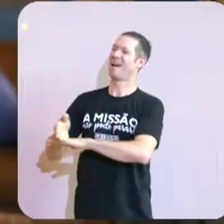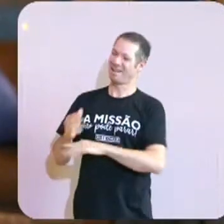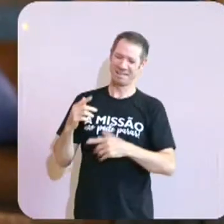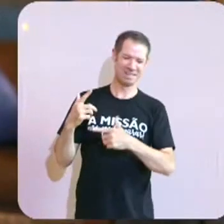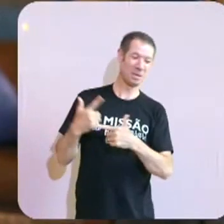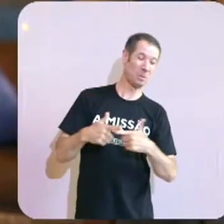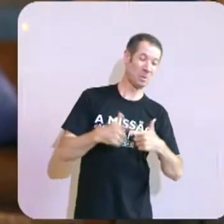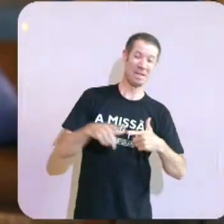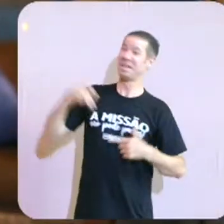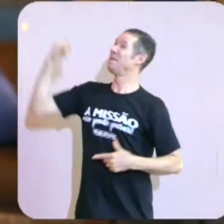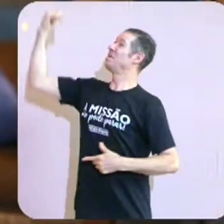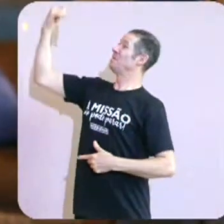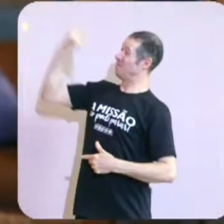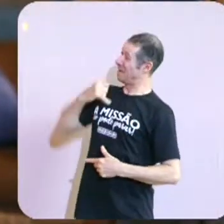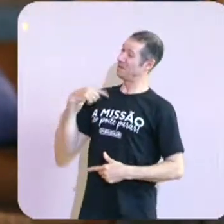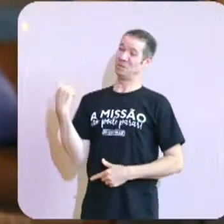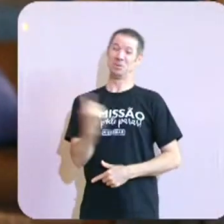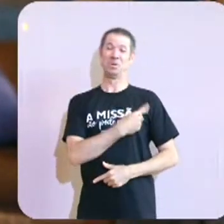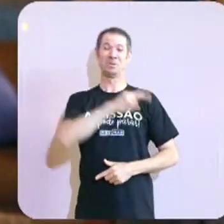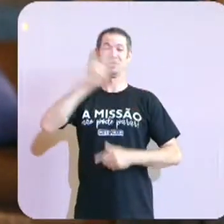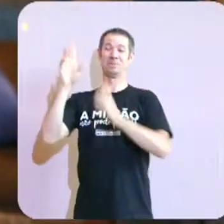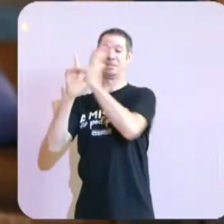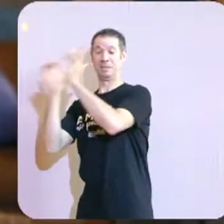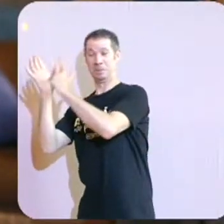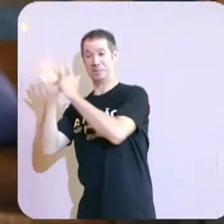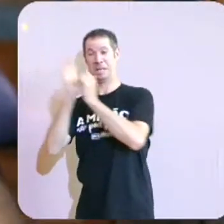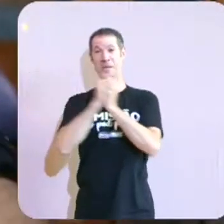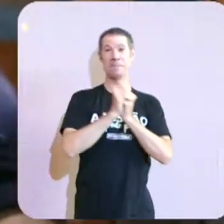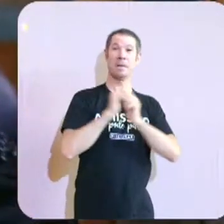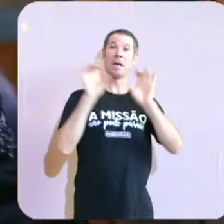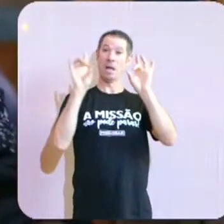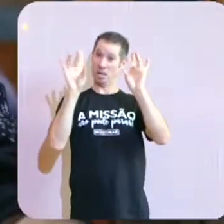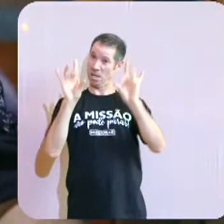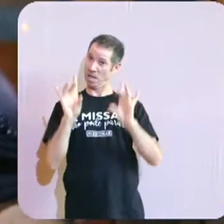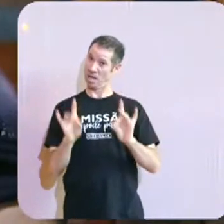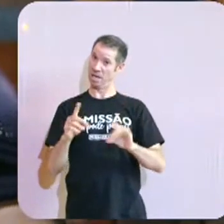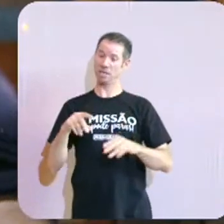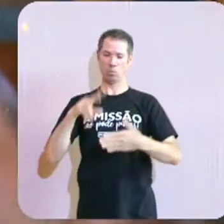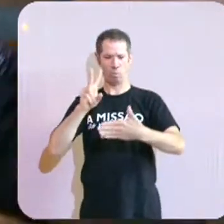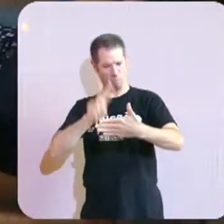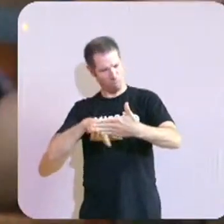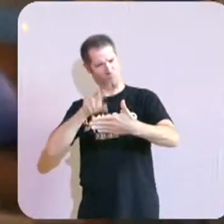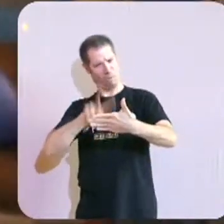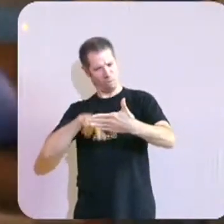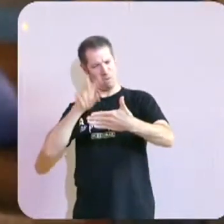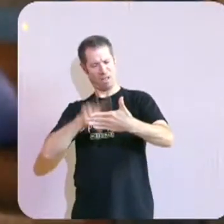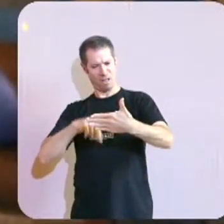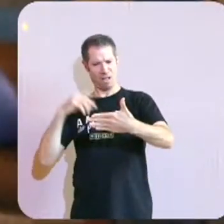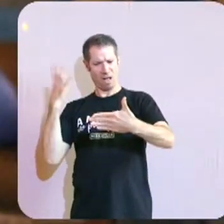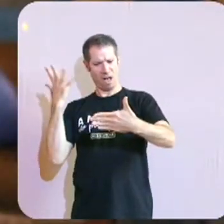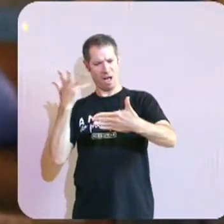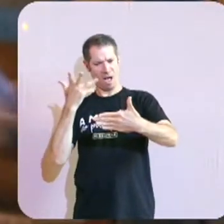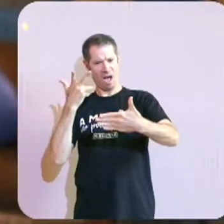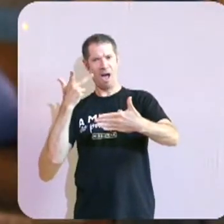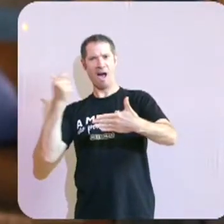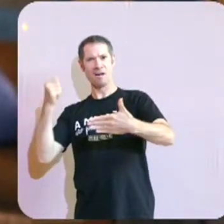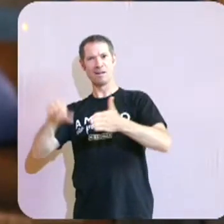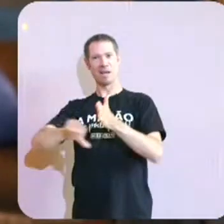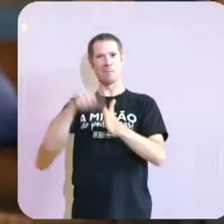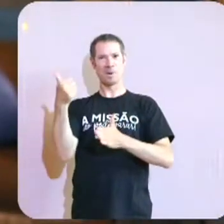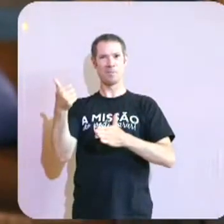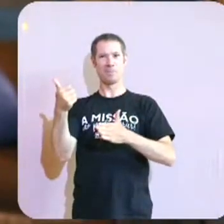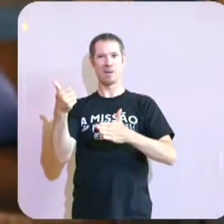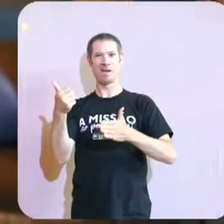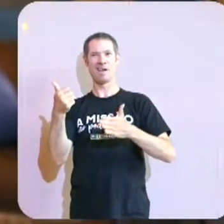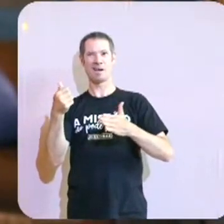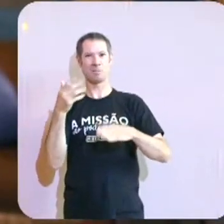circunstâncias. Fale conosco agora em nome de Jesus. Amém. E queridos, quando a gente lê esse texto tão maravilhoso, a primeira lição que a